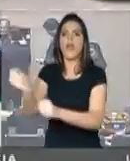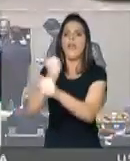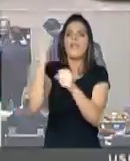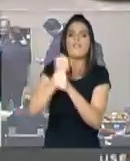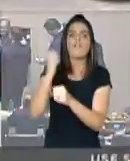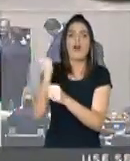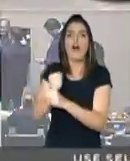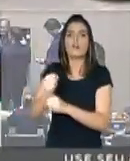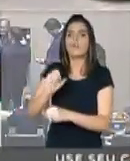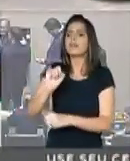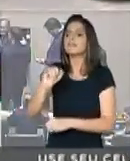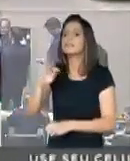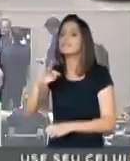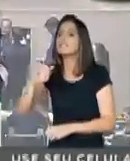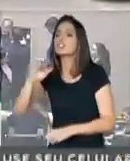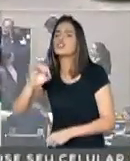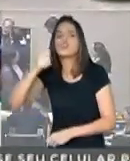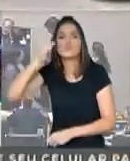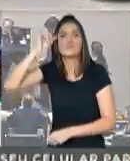Senhor presidente.